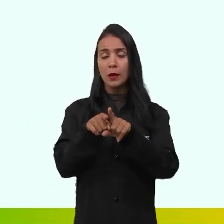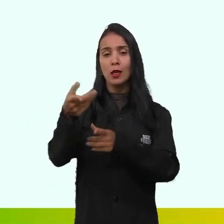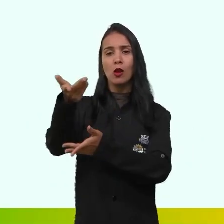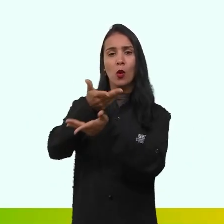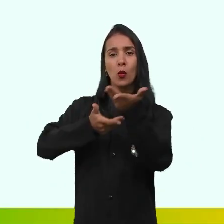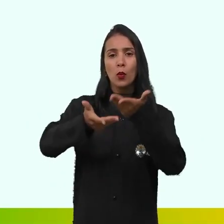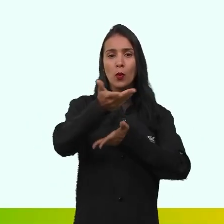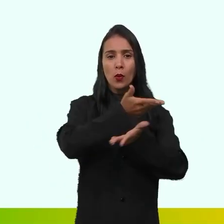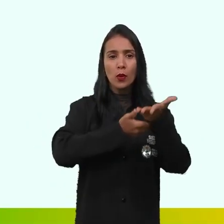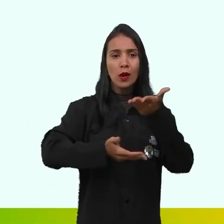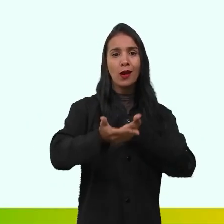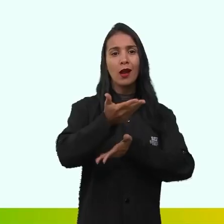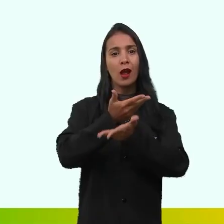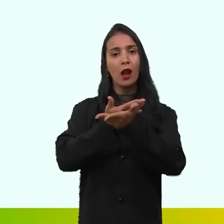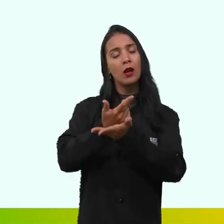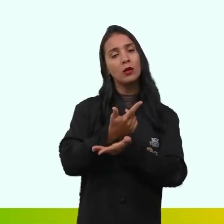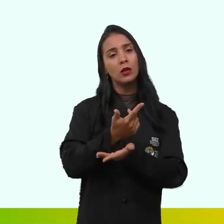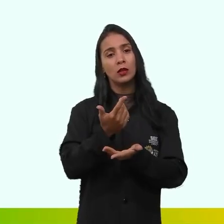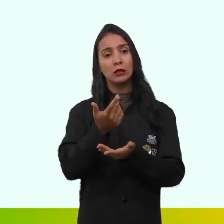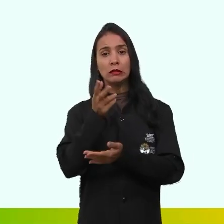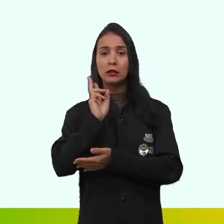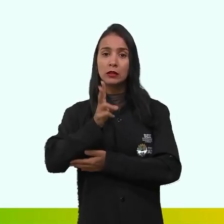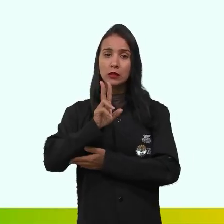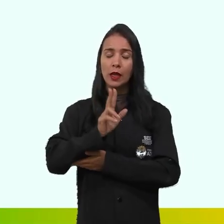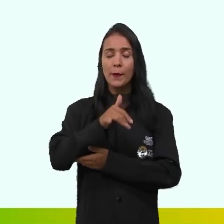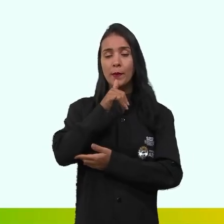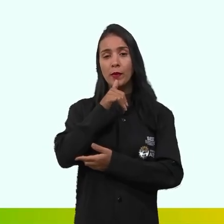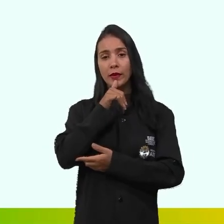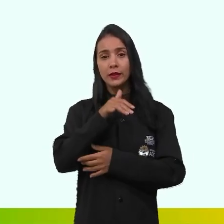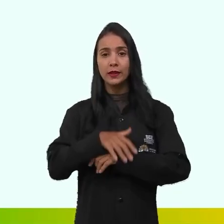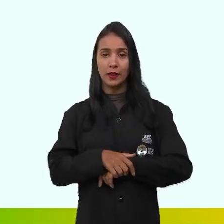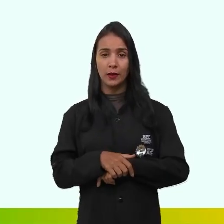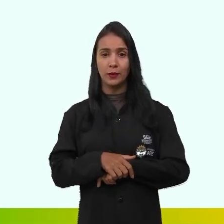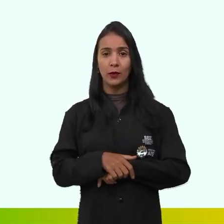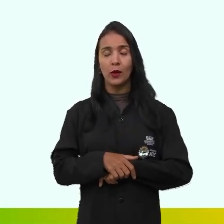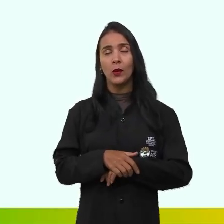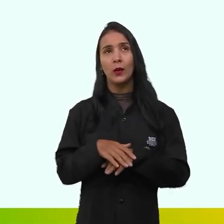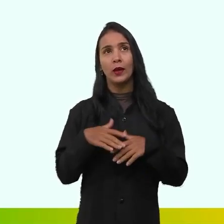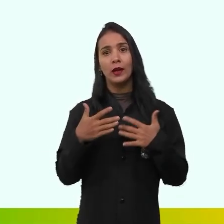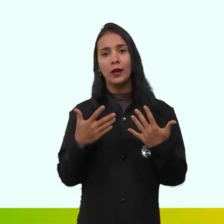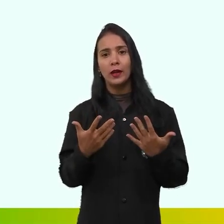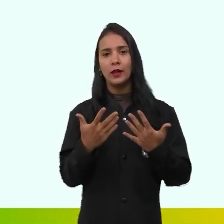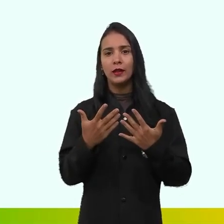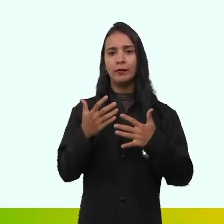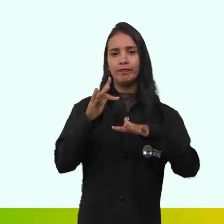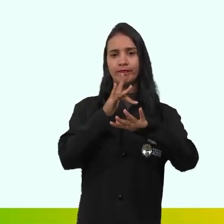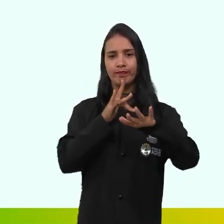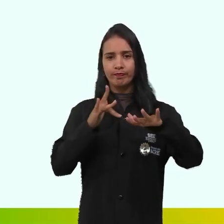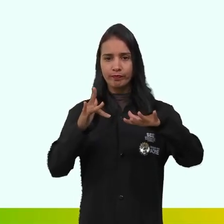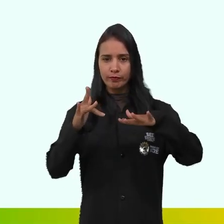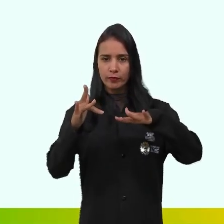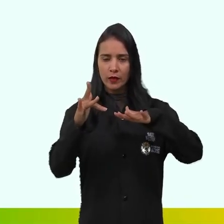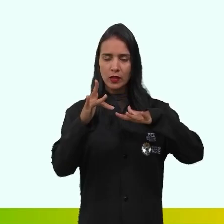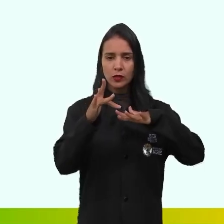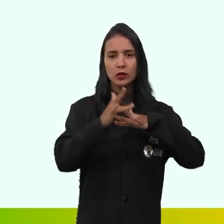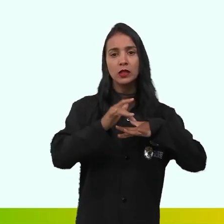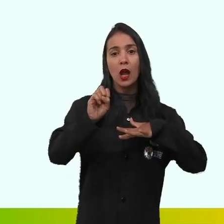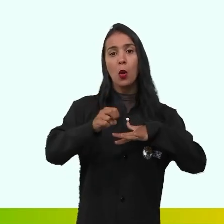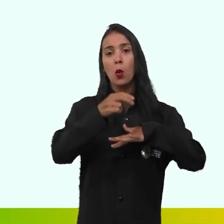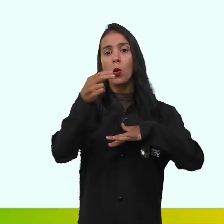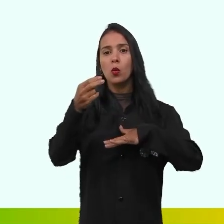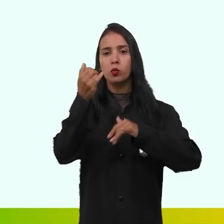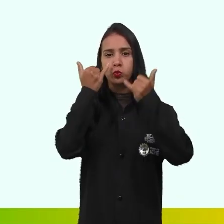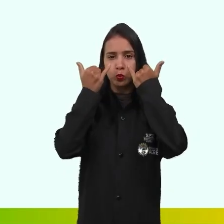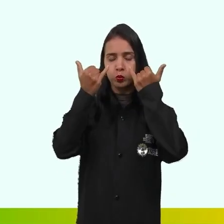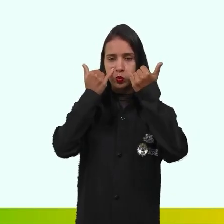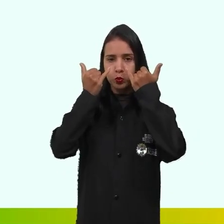compartilhamento inadvertido. Isso significa dizer que a fake news, aquela notícia, ela é